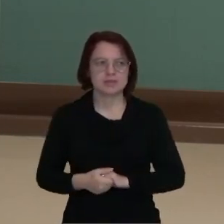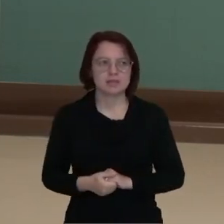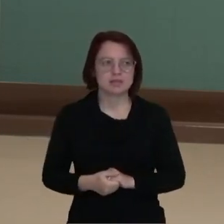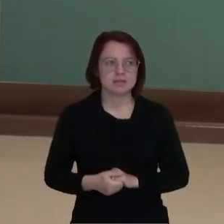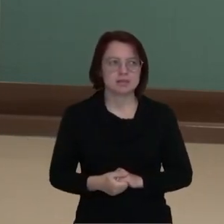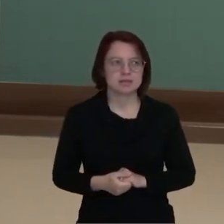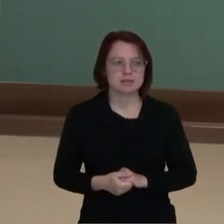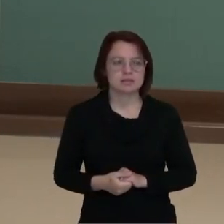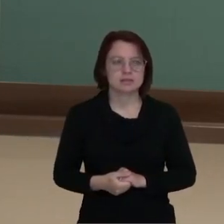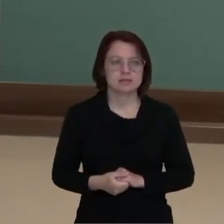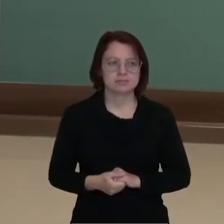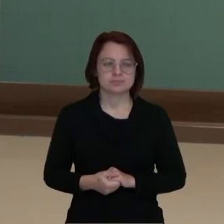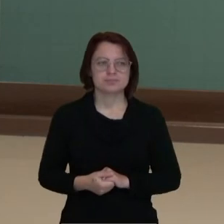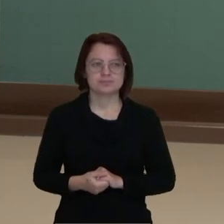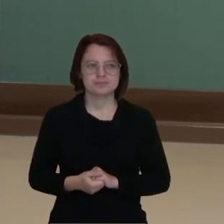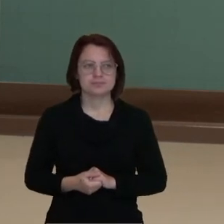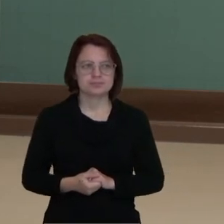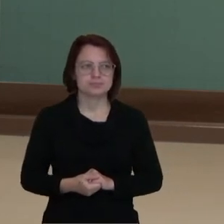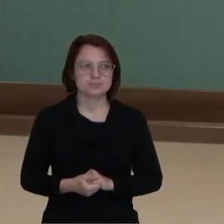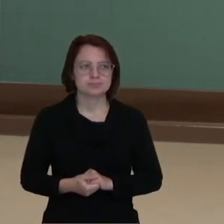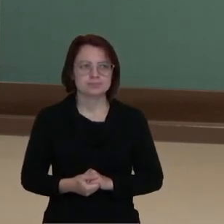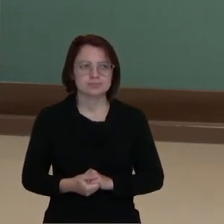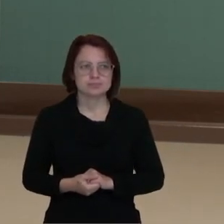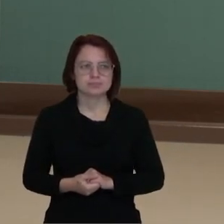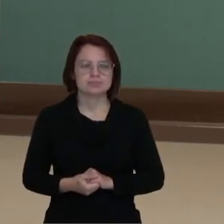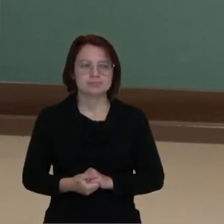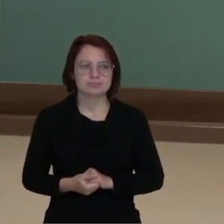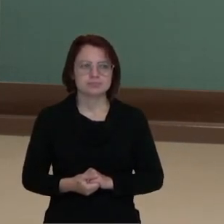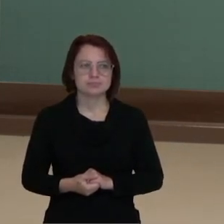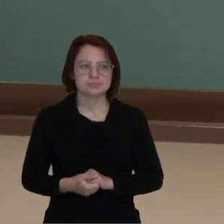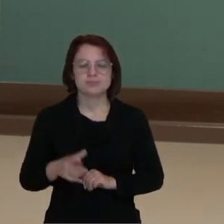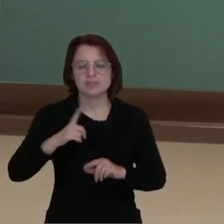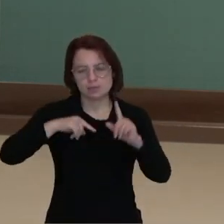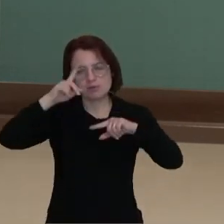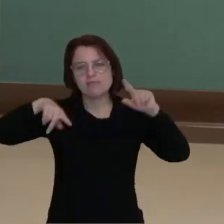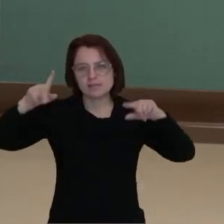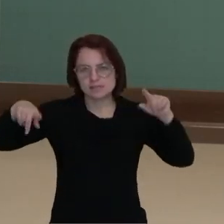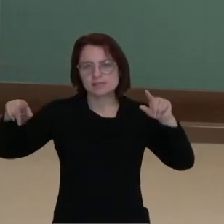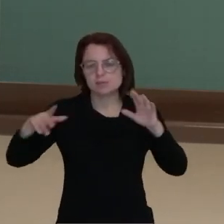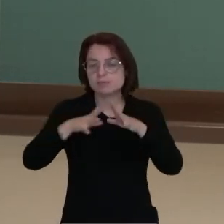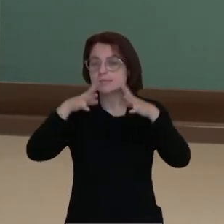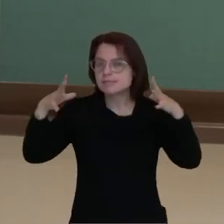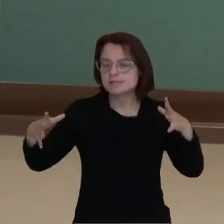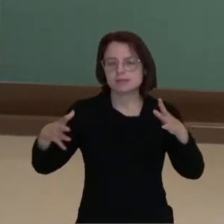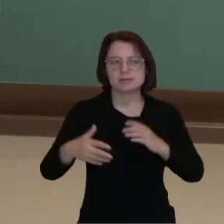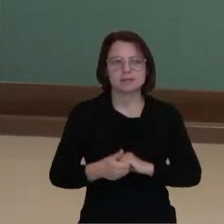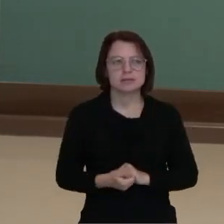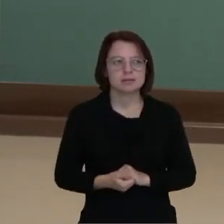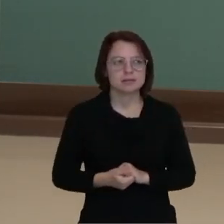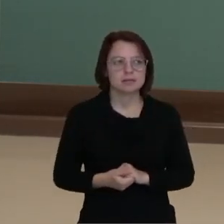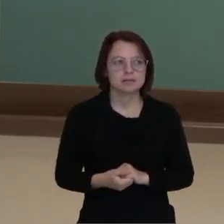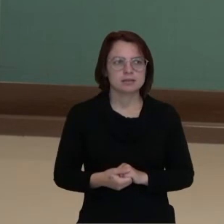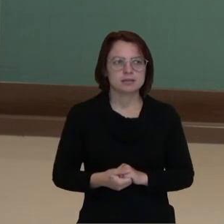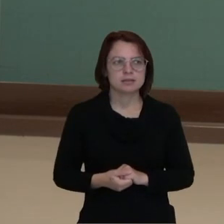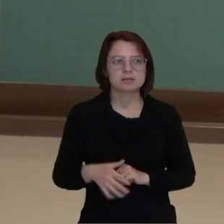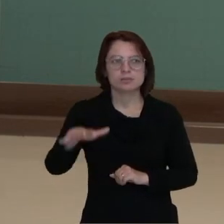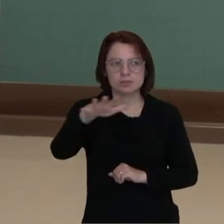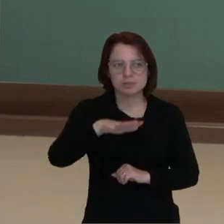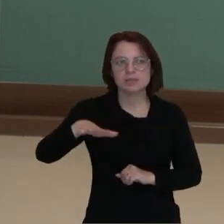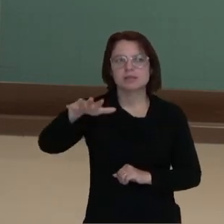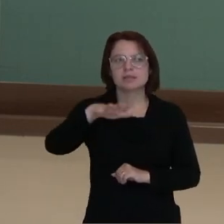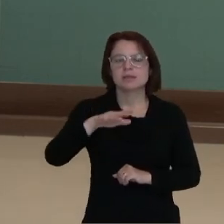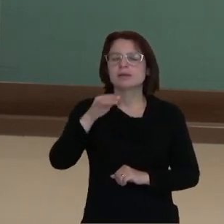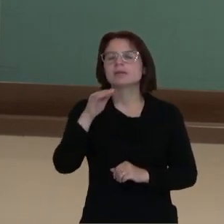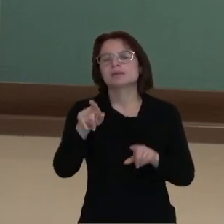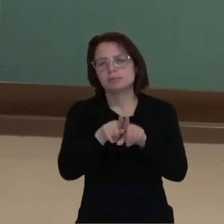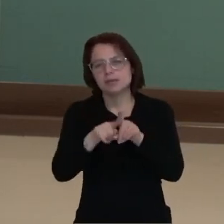genes recessivos para a altura ela vai tendo. Então, ela tem uma variação grande, né, lá no ambiente. Assim como o